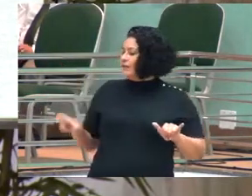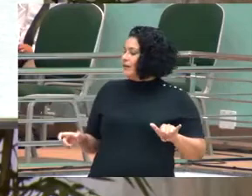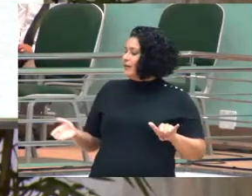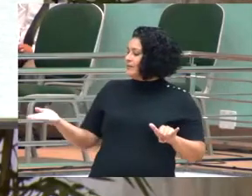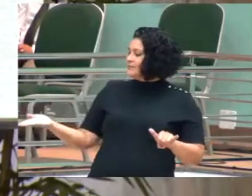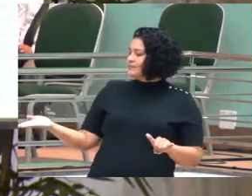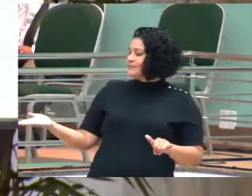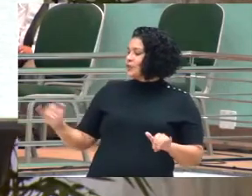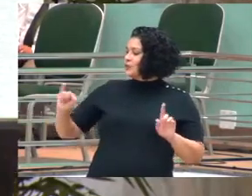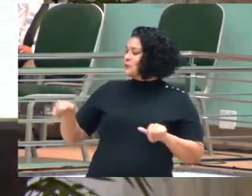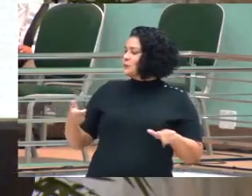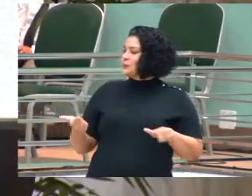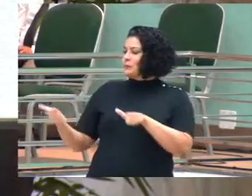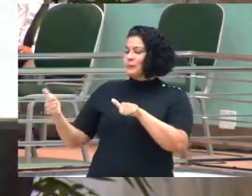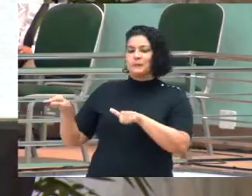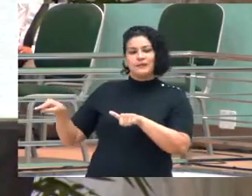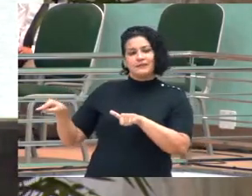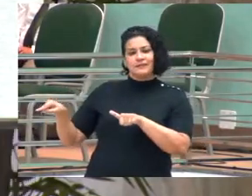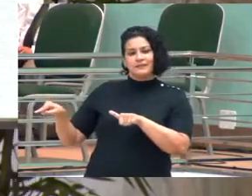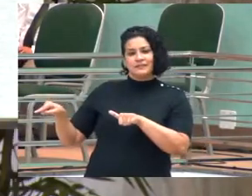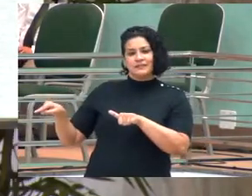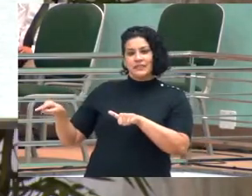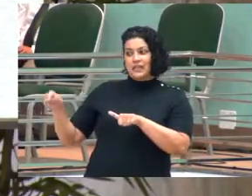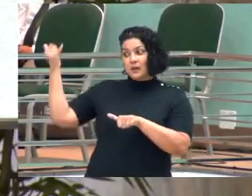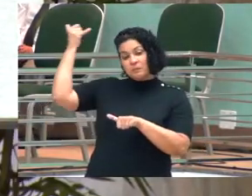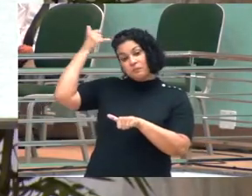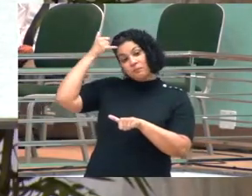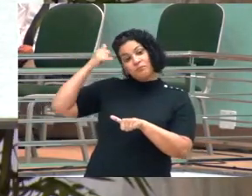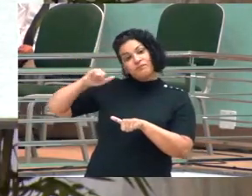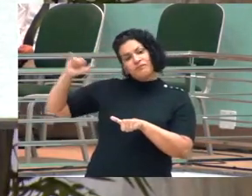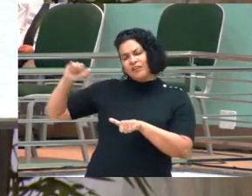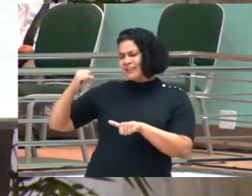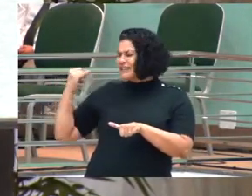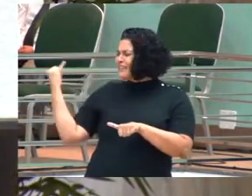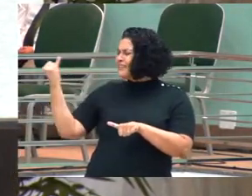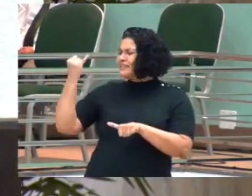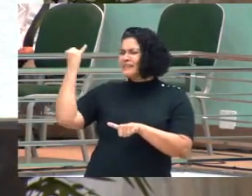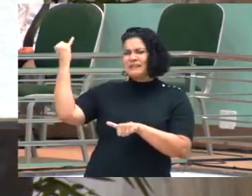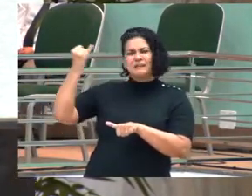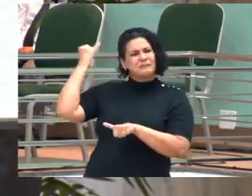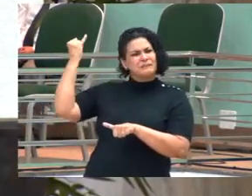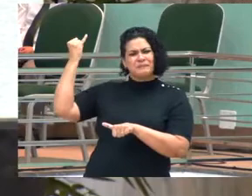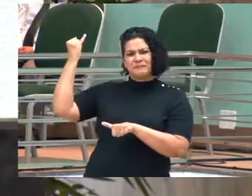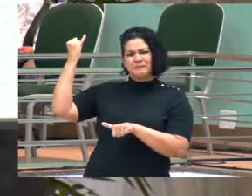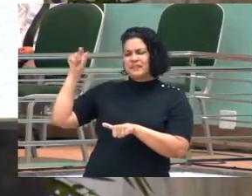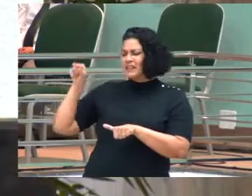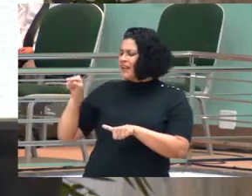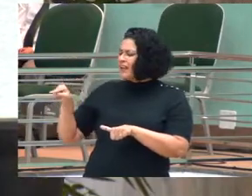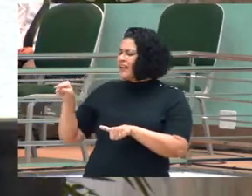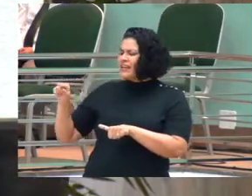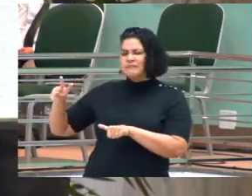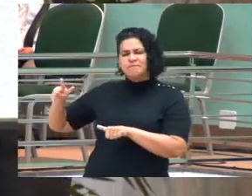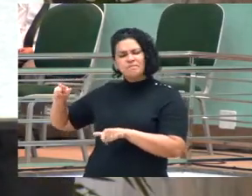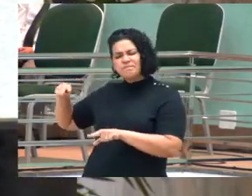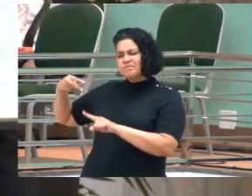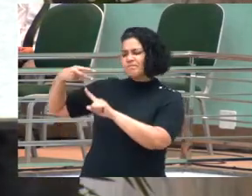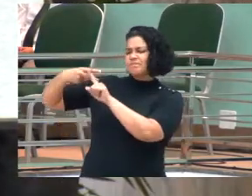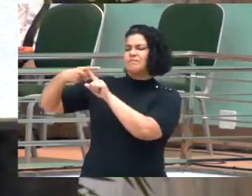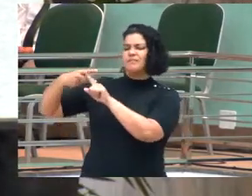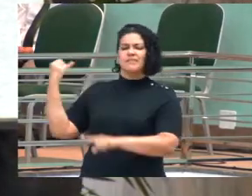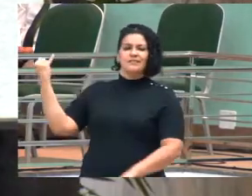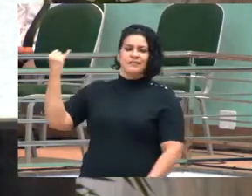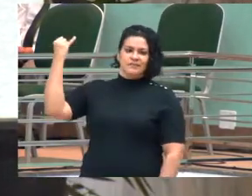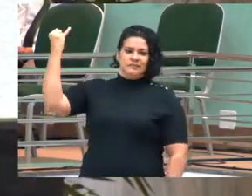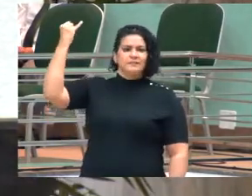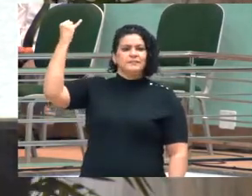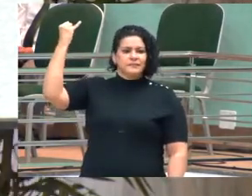não somente isso, acreditem os senhores. Jesus disse que daqueles que nasceram das mulheres,